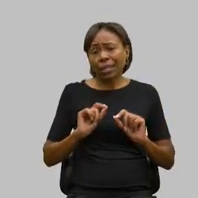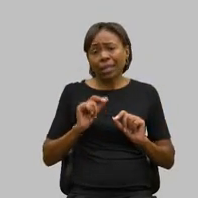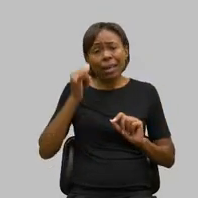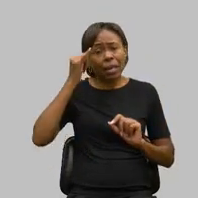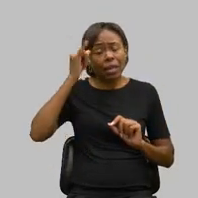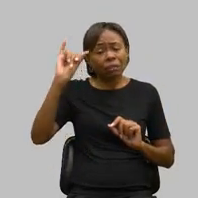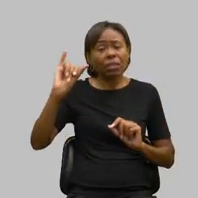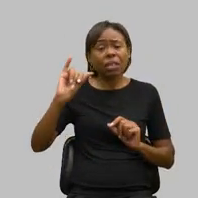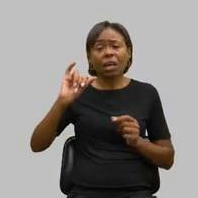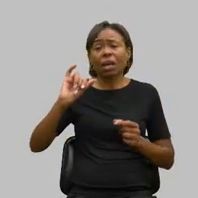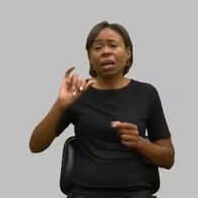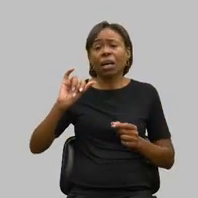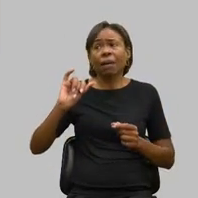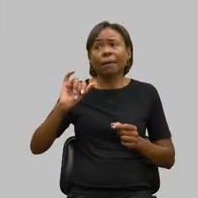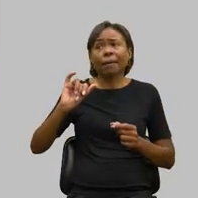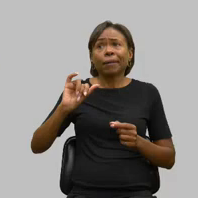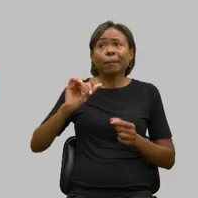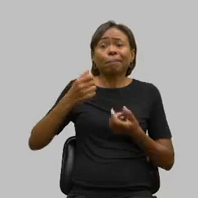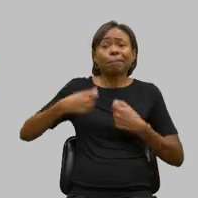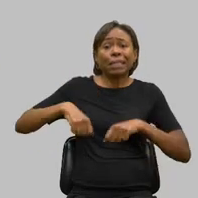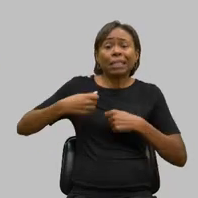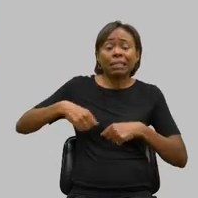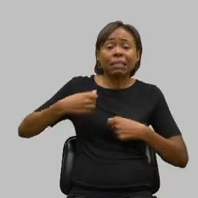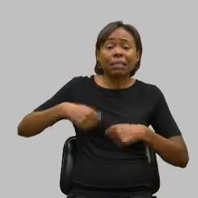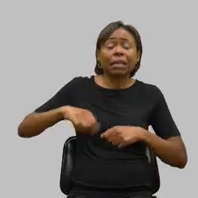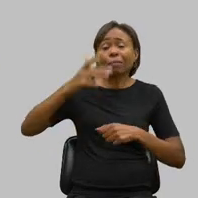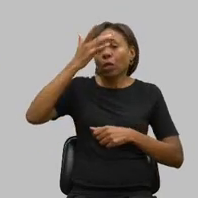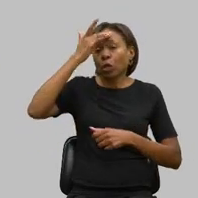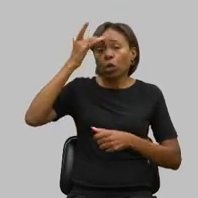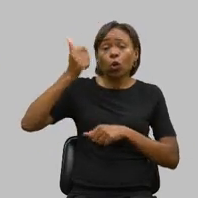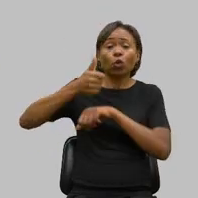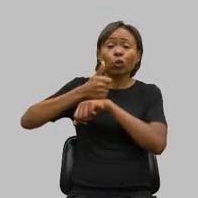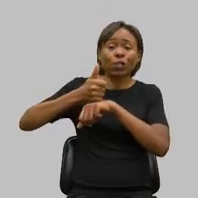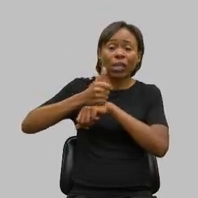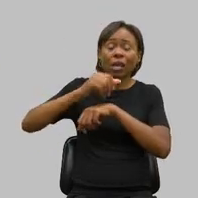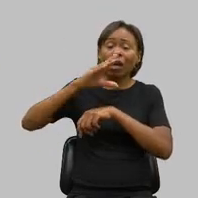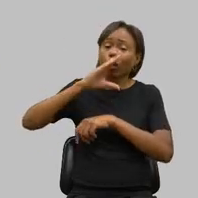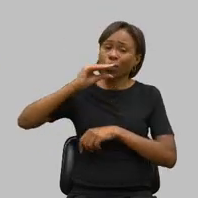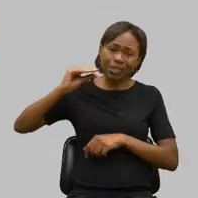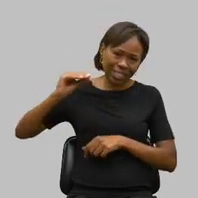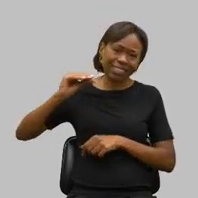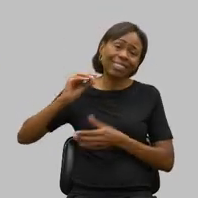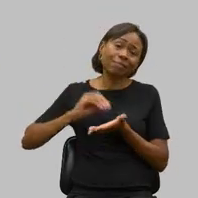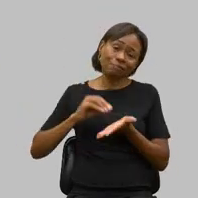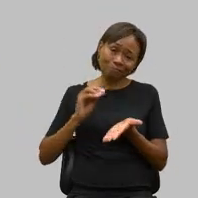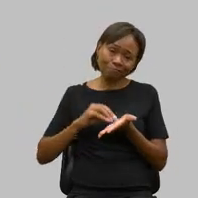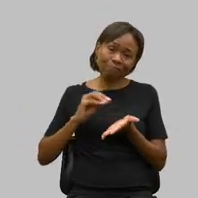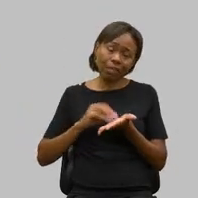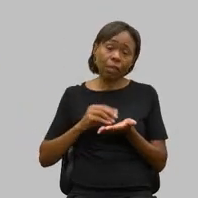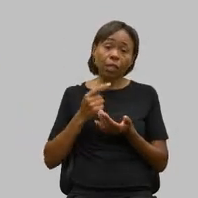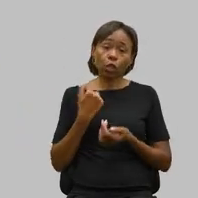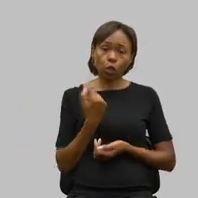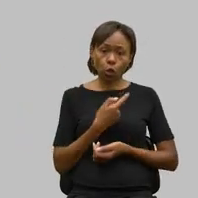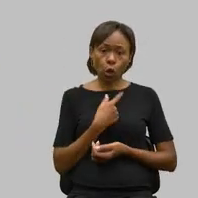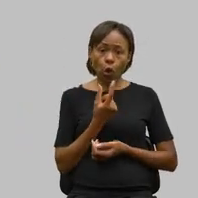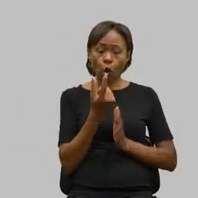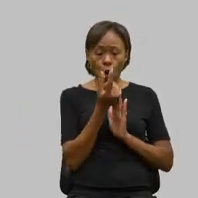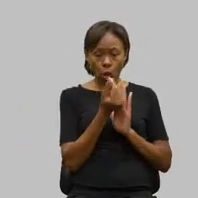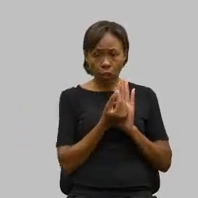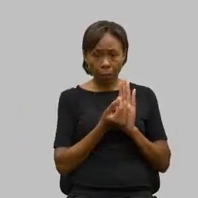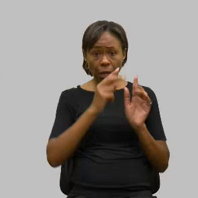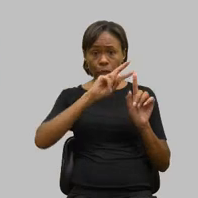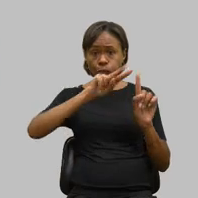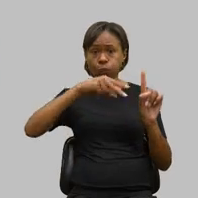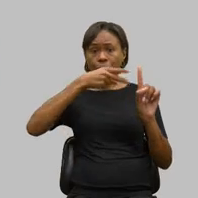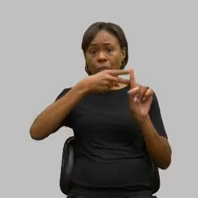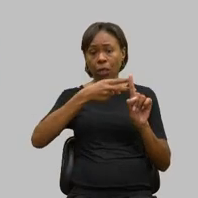essas pessoas que, de fato, estão fazendo falta. Porque nós ampliamos o dobro do orçamento, porque, se a tirar pessoal, é